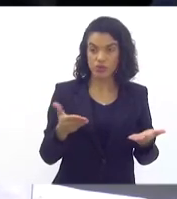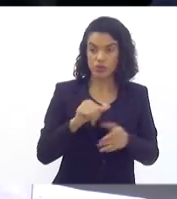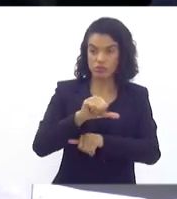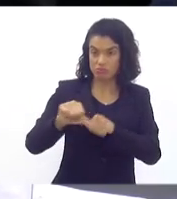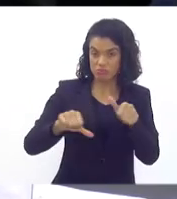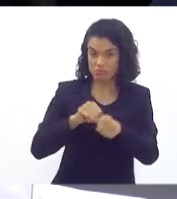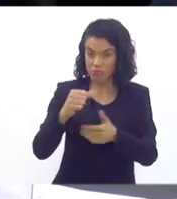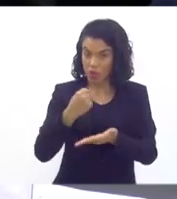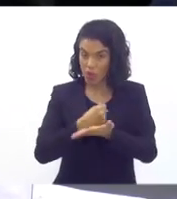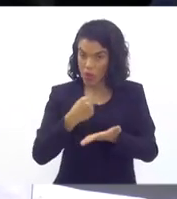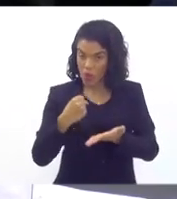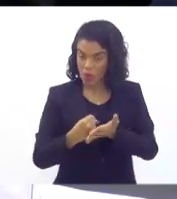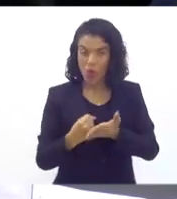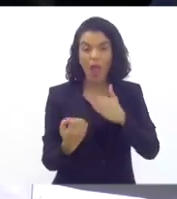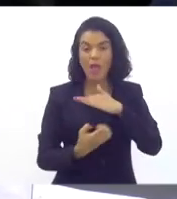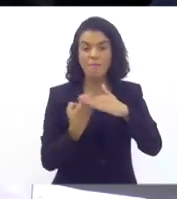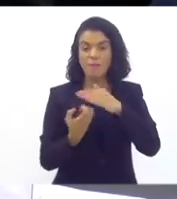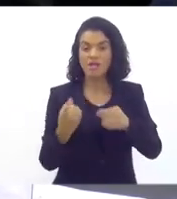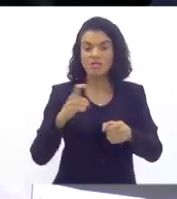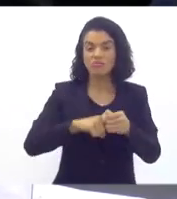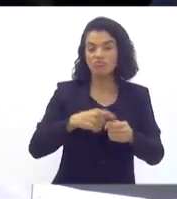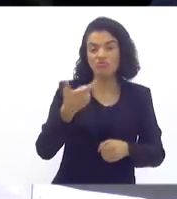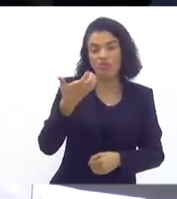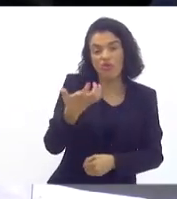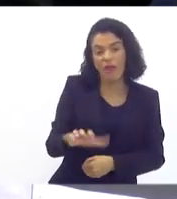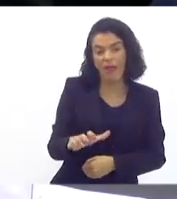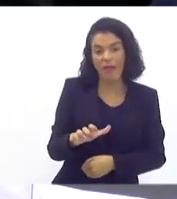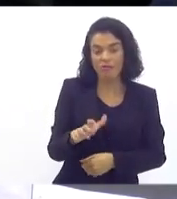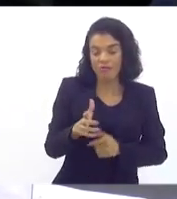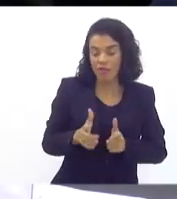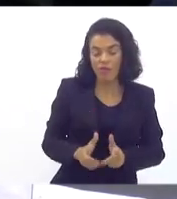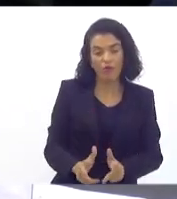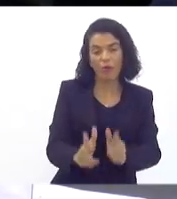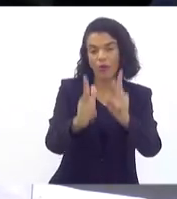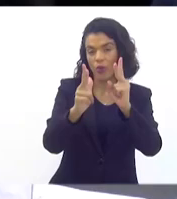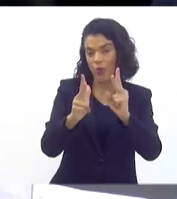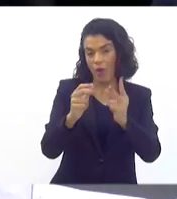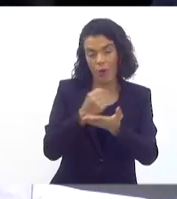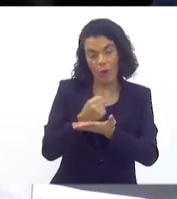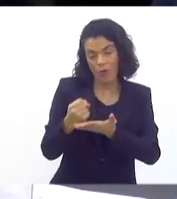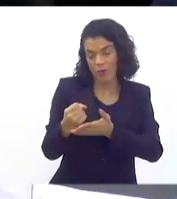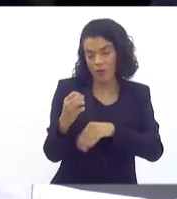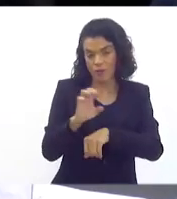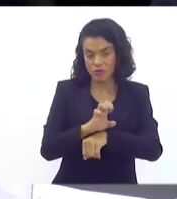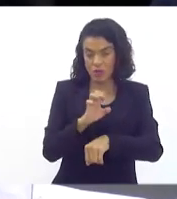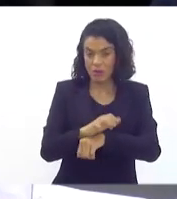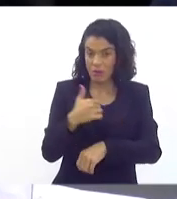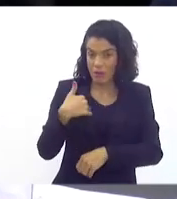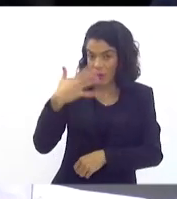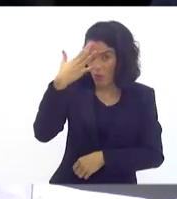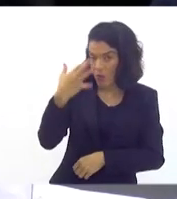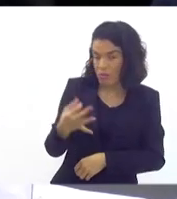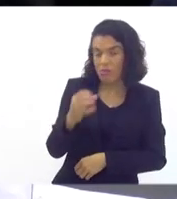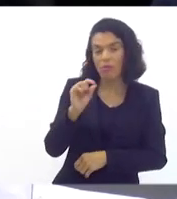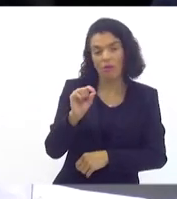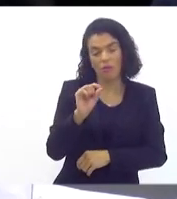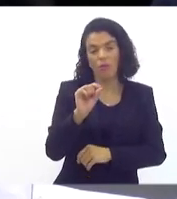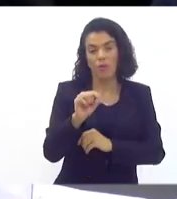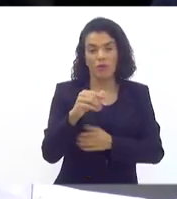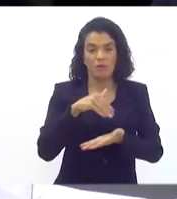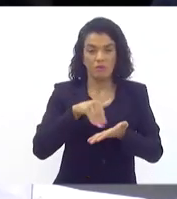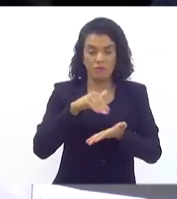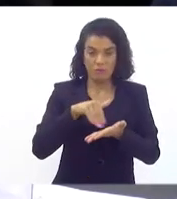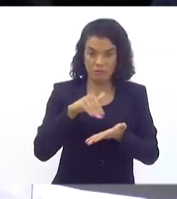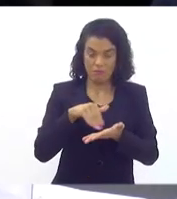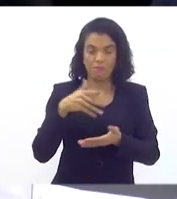a concessionária ela não teria esse prestígio de ter essa renovação eu entendo aqui a explanação que o